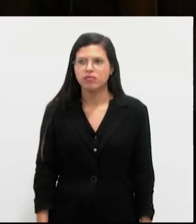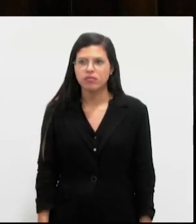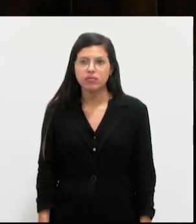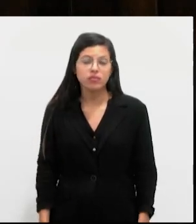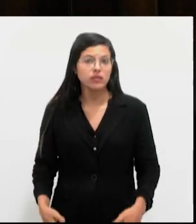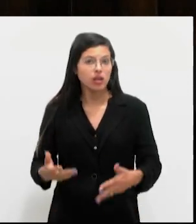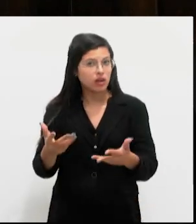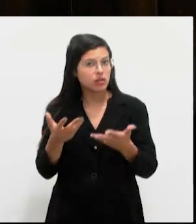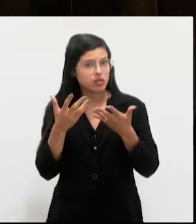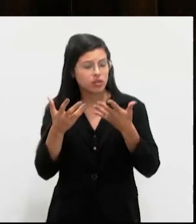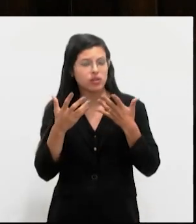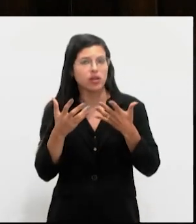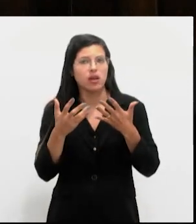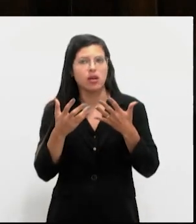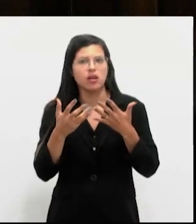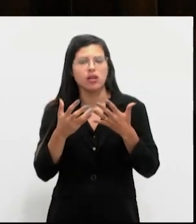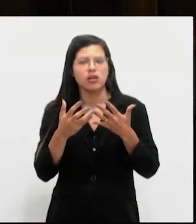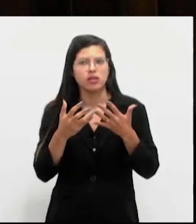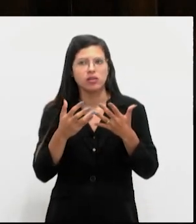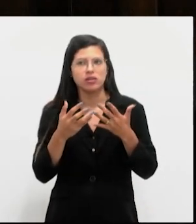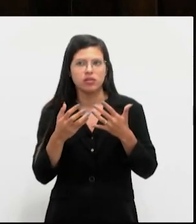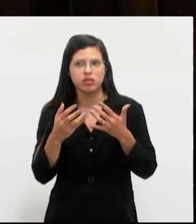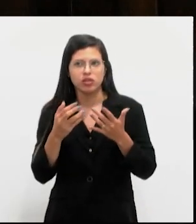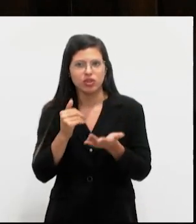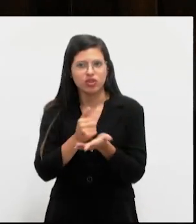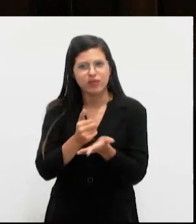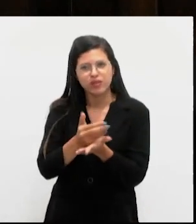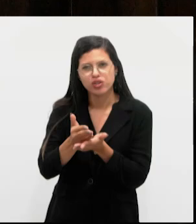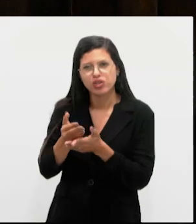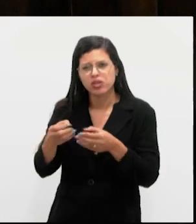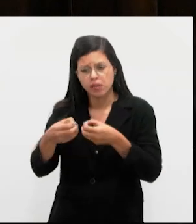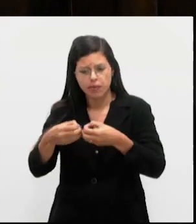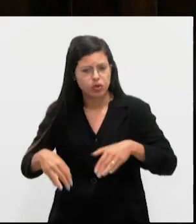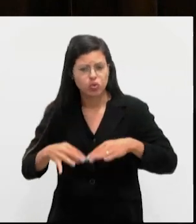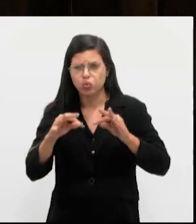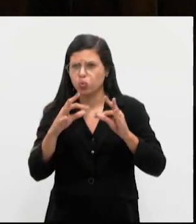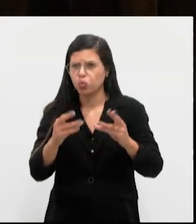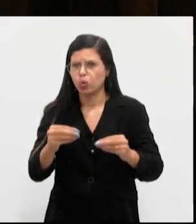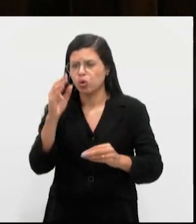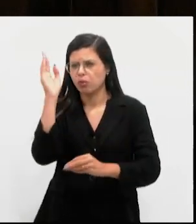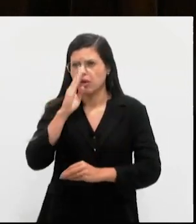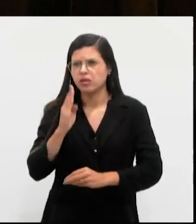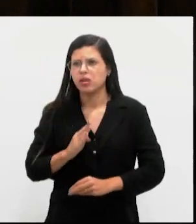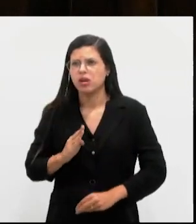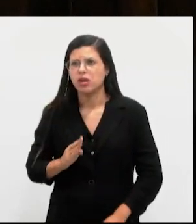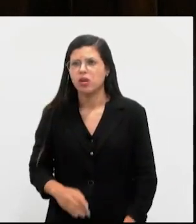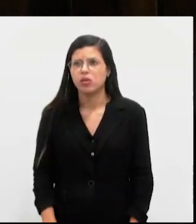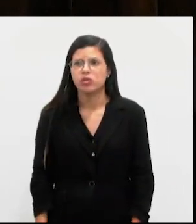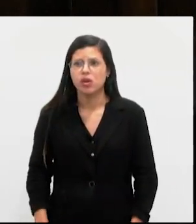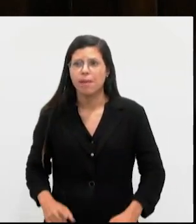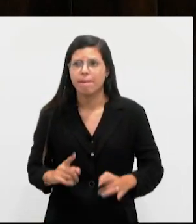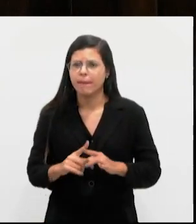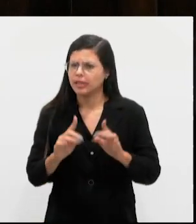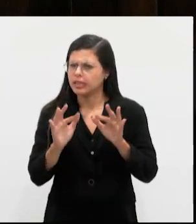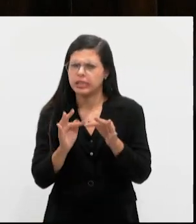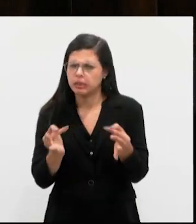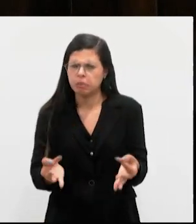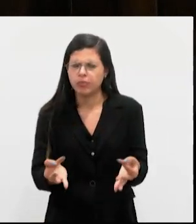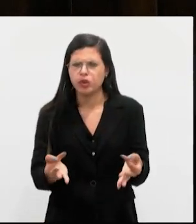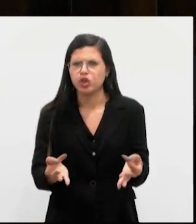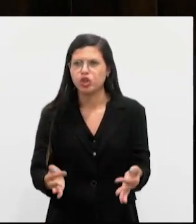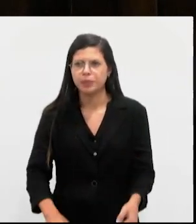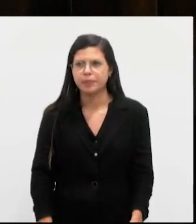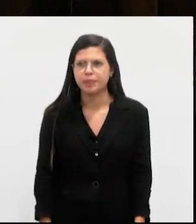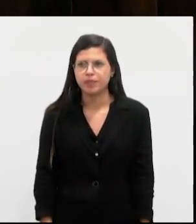querem dividir esse prejuízo com todos os brasileiros. Mas a conta seria muito simples. Era